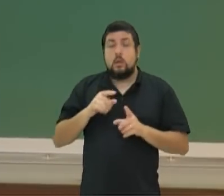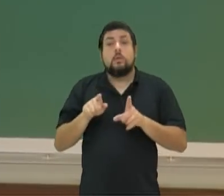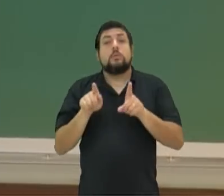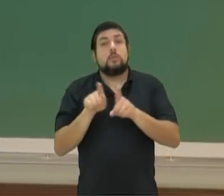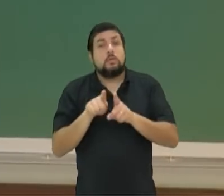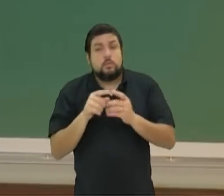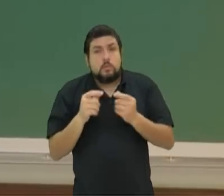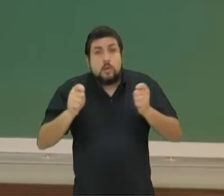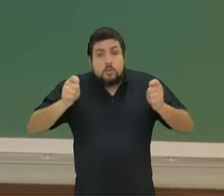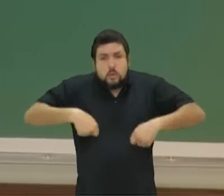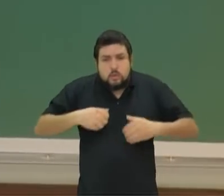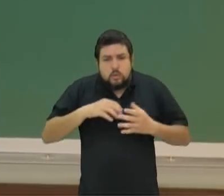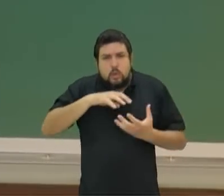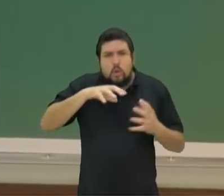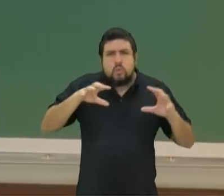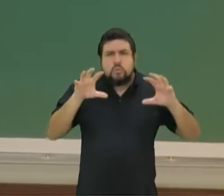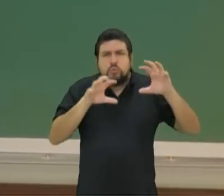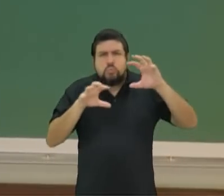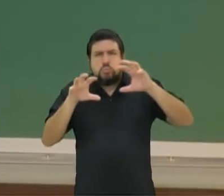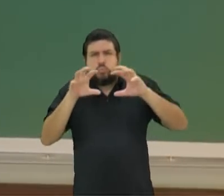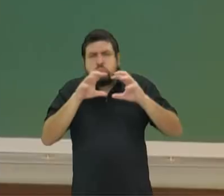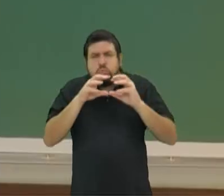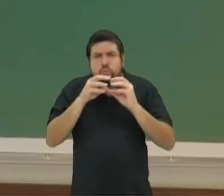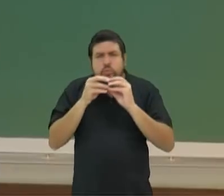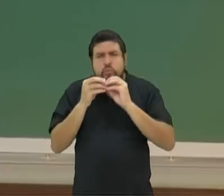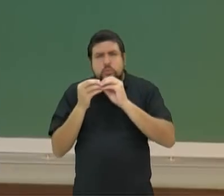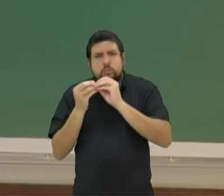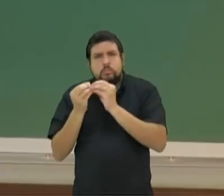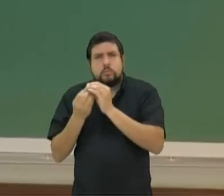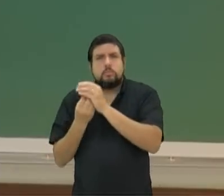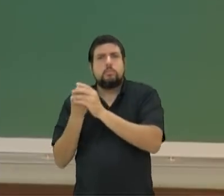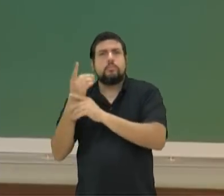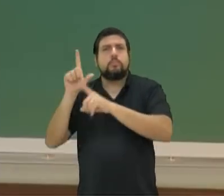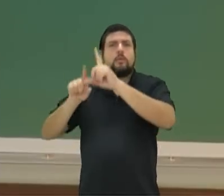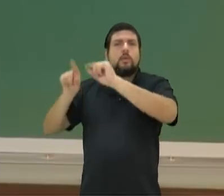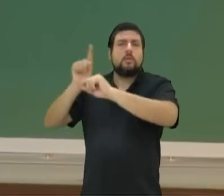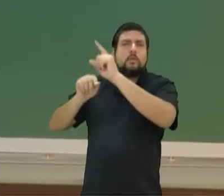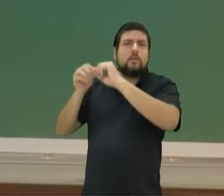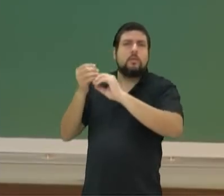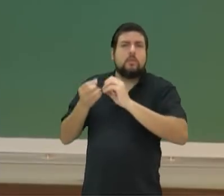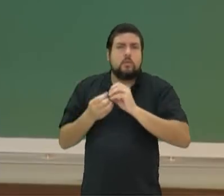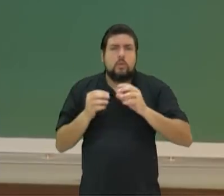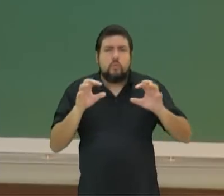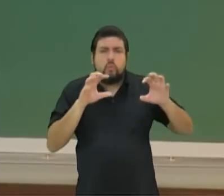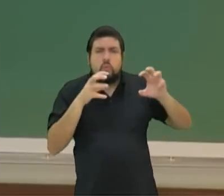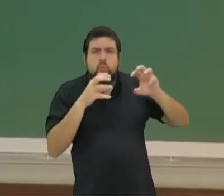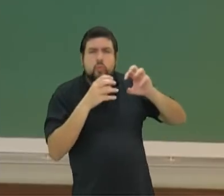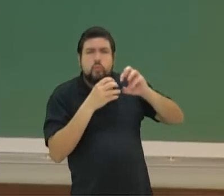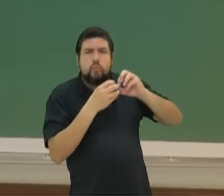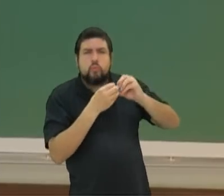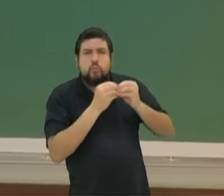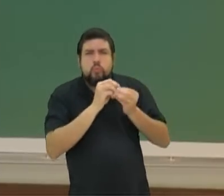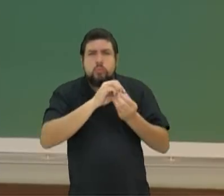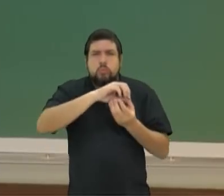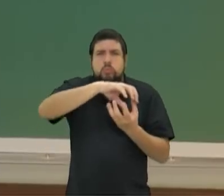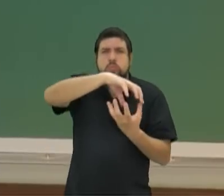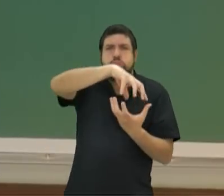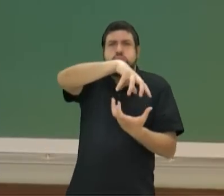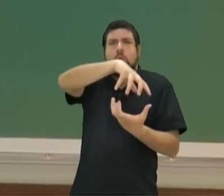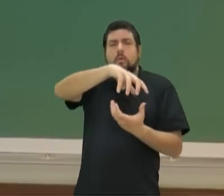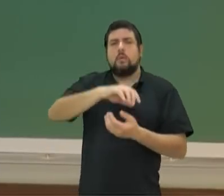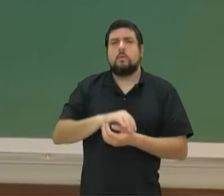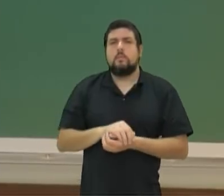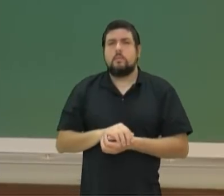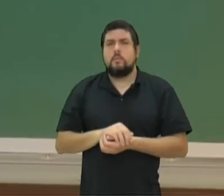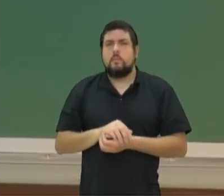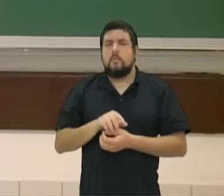de estrelas e também de planetas, como o nosso planeta Terra. Você sabia que o nosso planeta Terra está dentro de uma